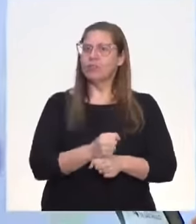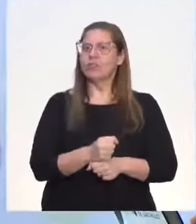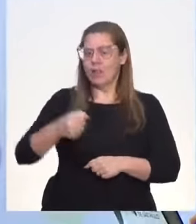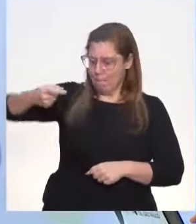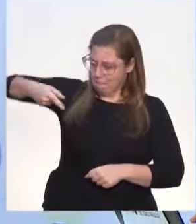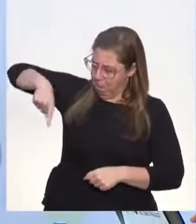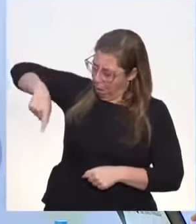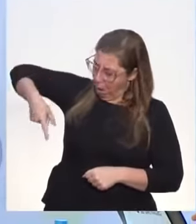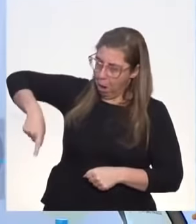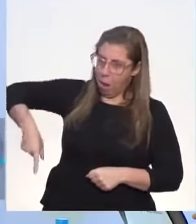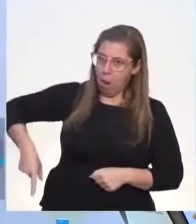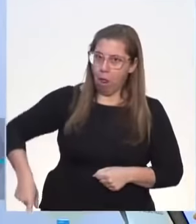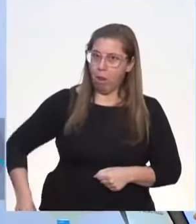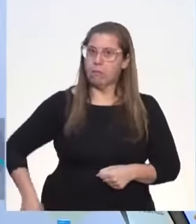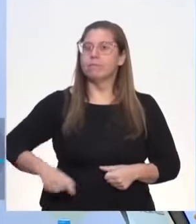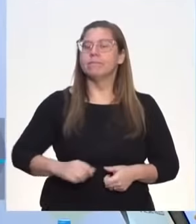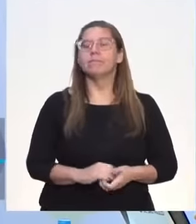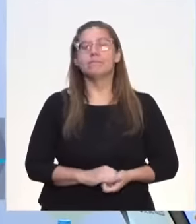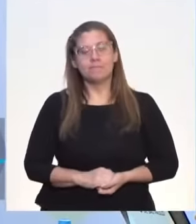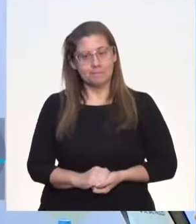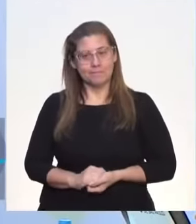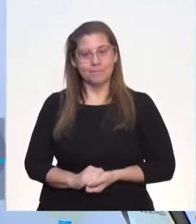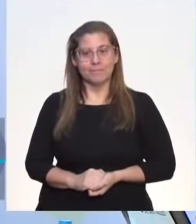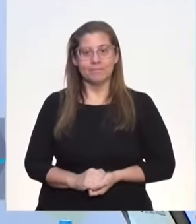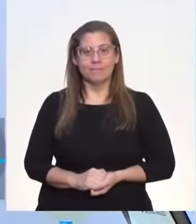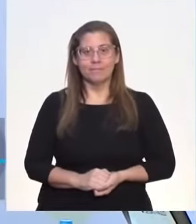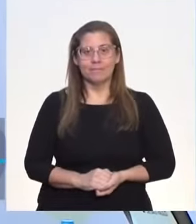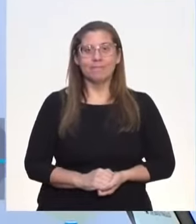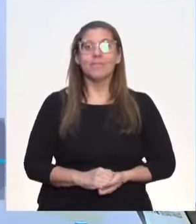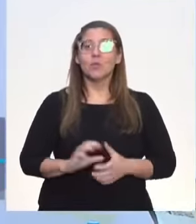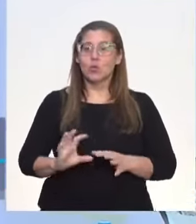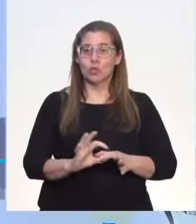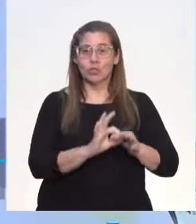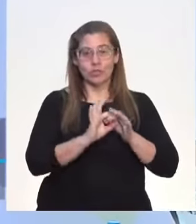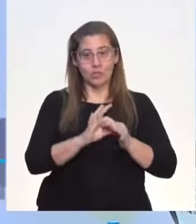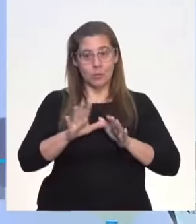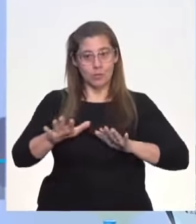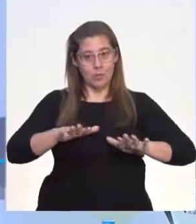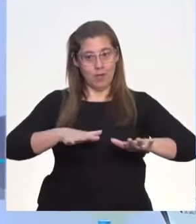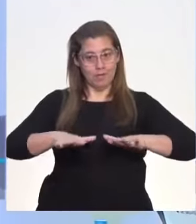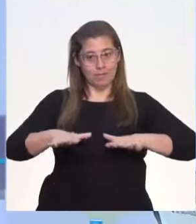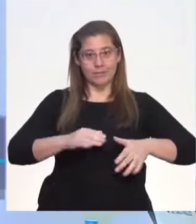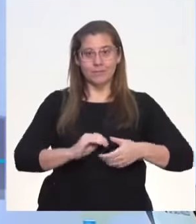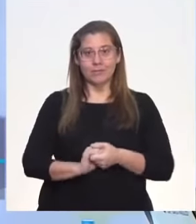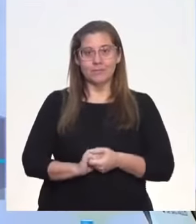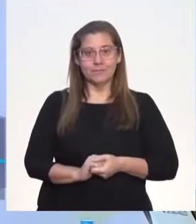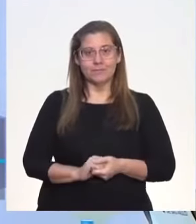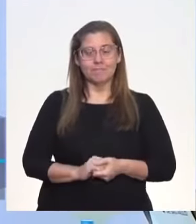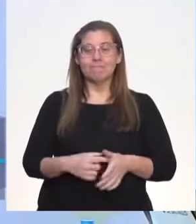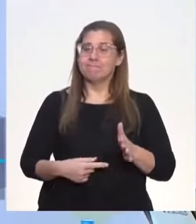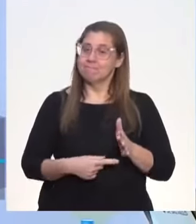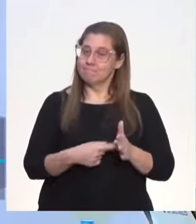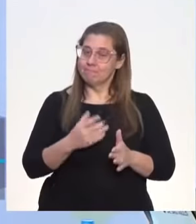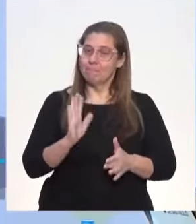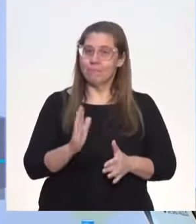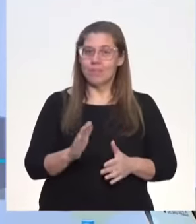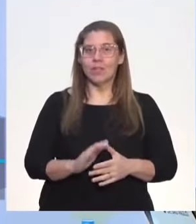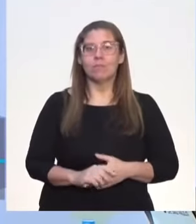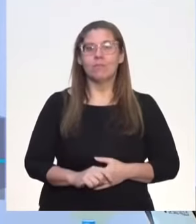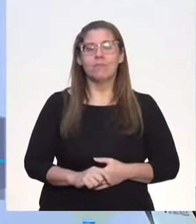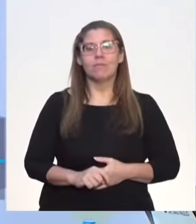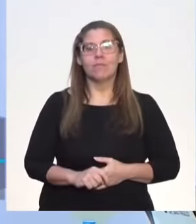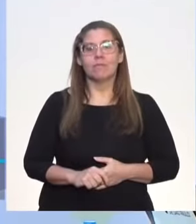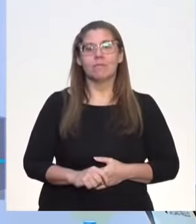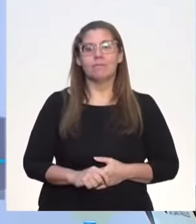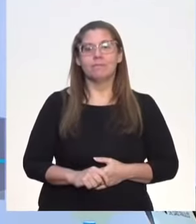é uma forma de energia mecânica ligada ao movimento Vamo já surgiu aí a primeira a energia